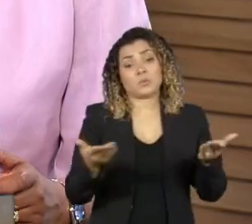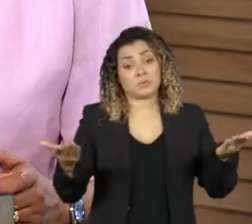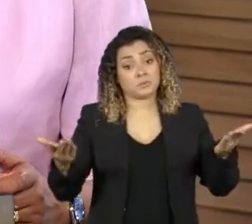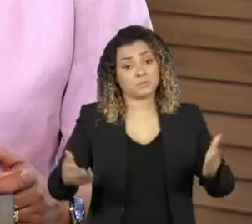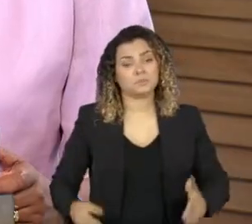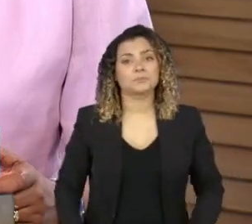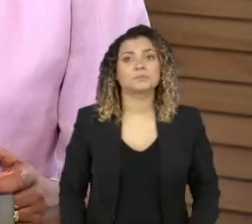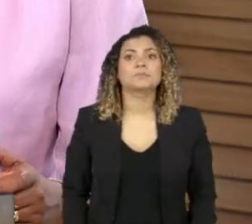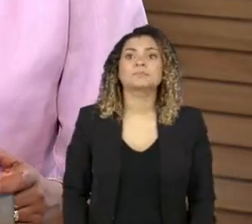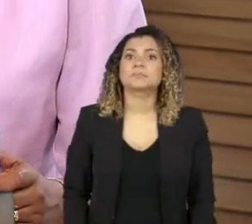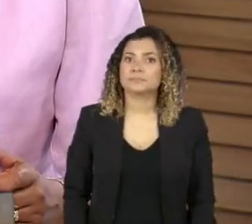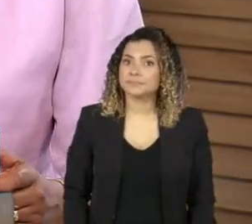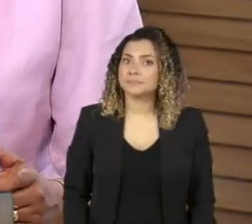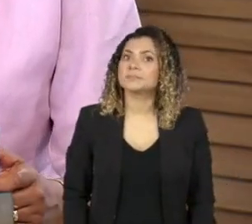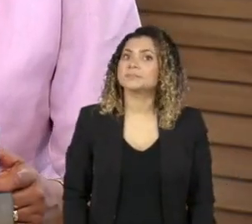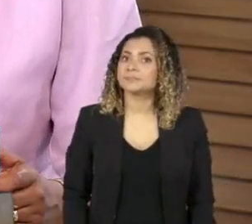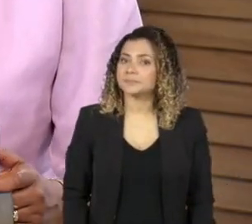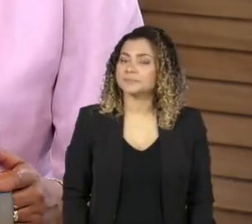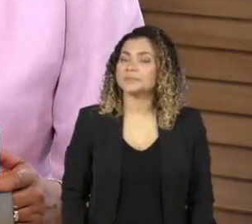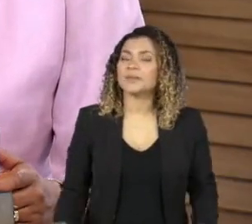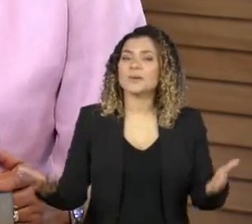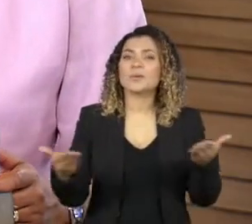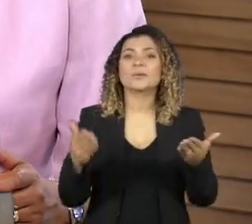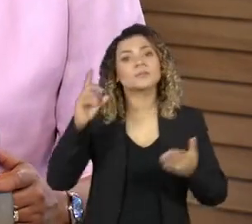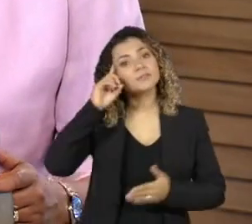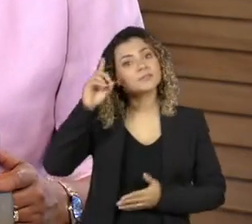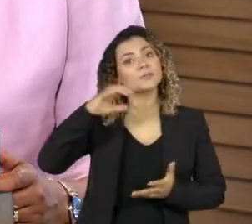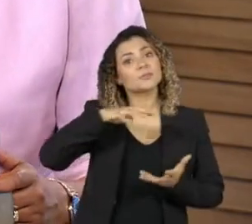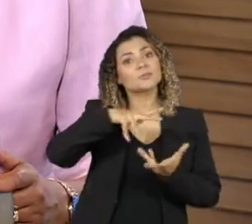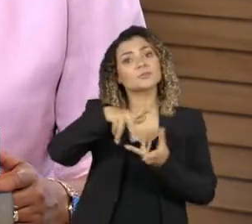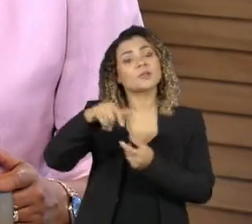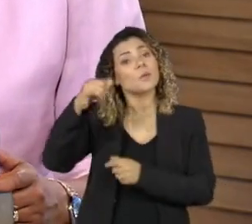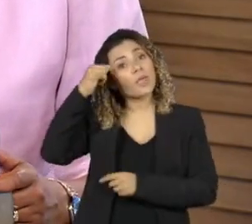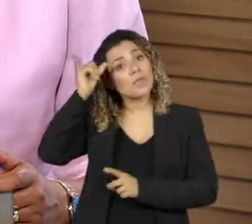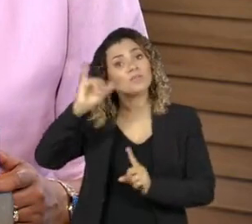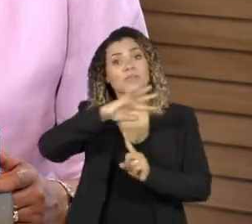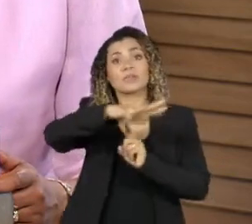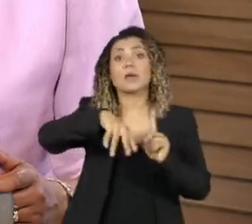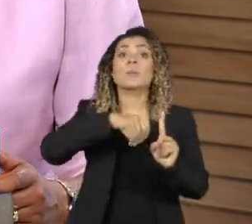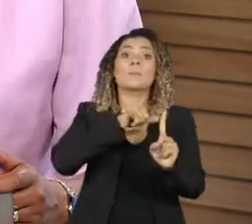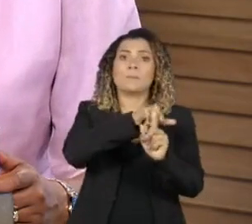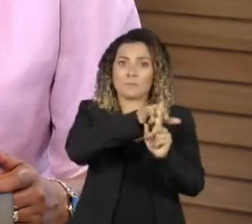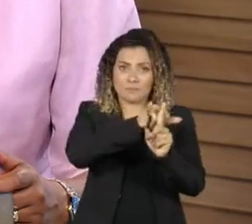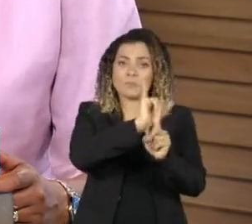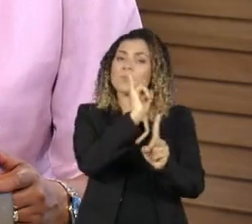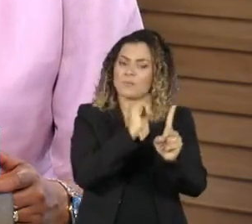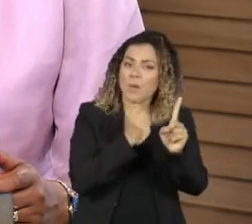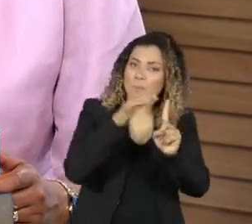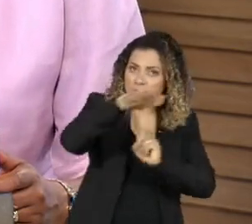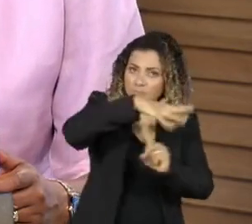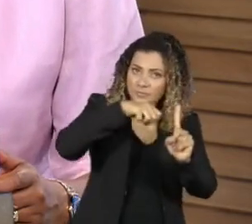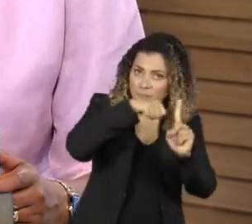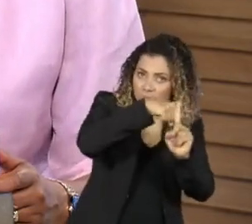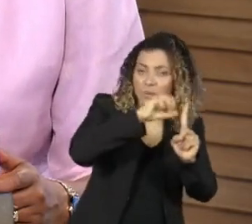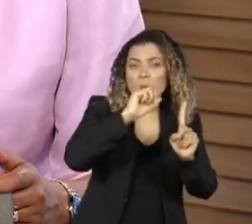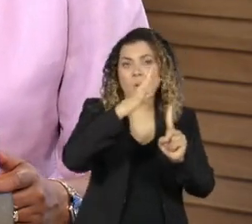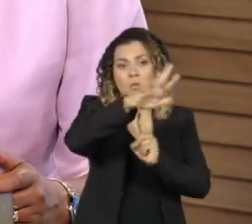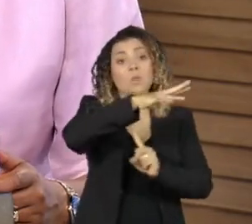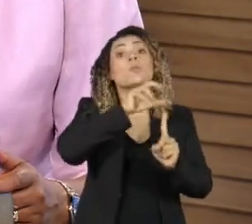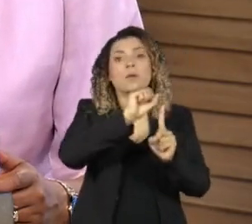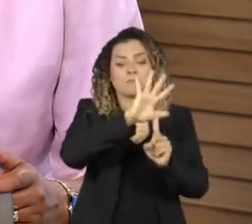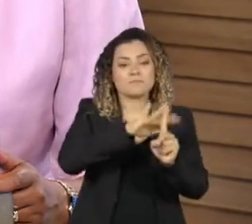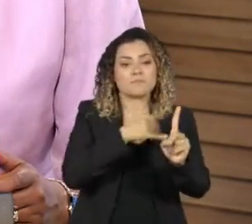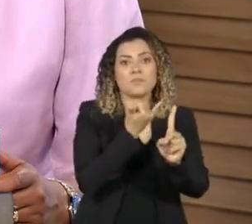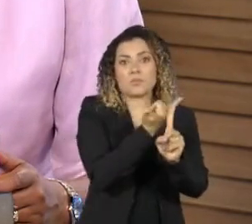nothing to do in those. Hoje é o Dia Mundial de Combate ao Bullying. Uma em cada três crianças do mundo entre 13